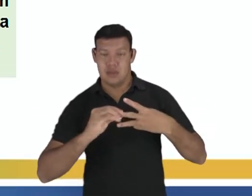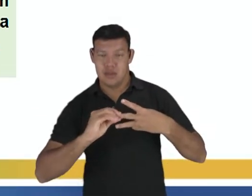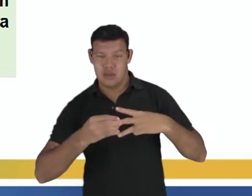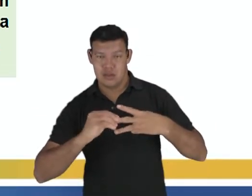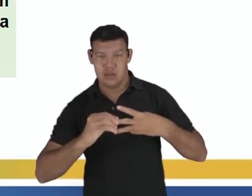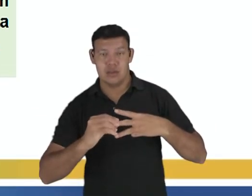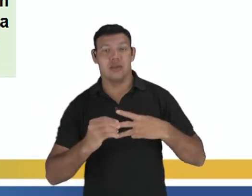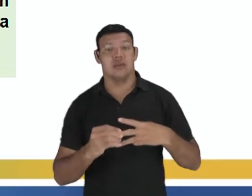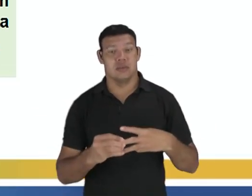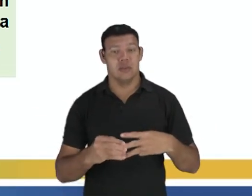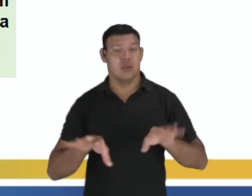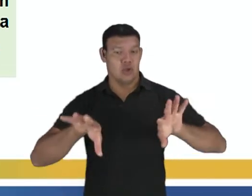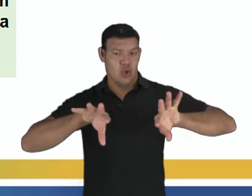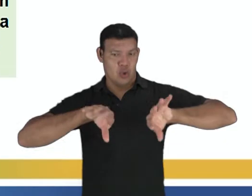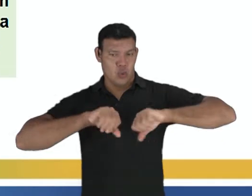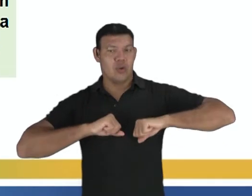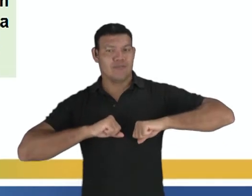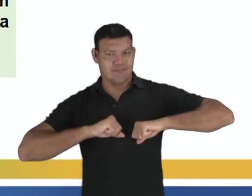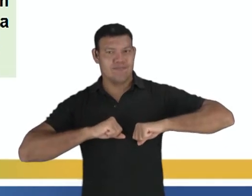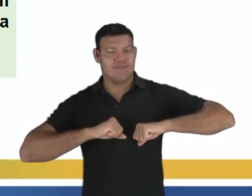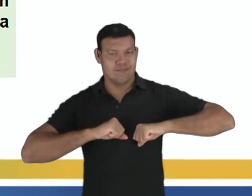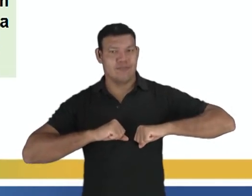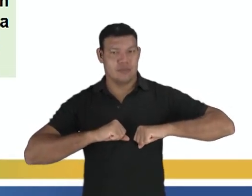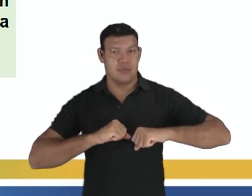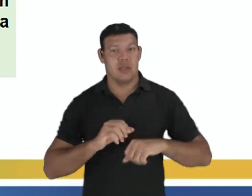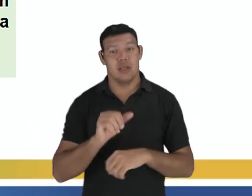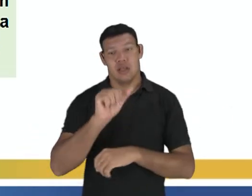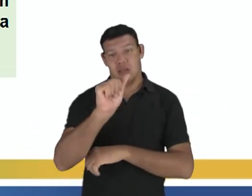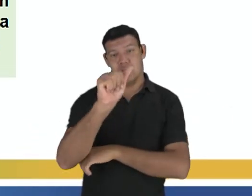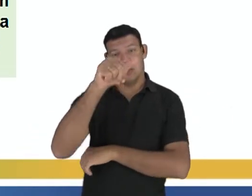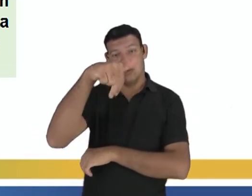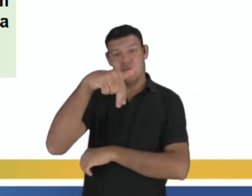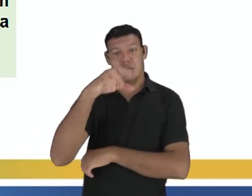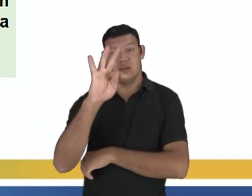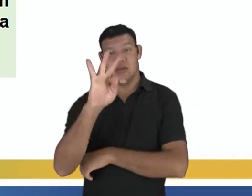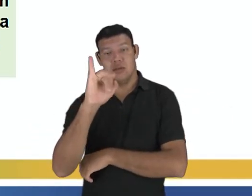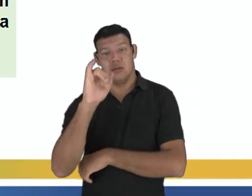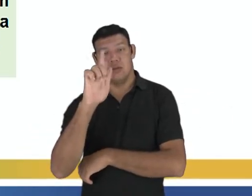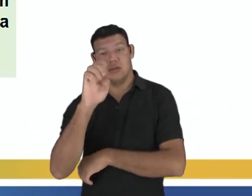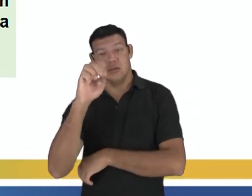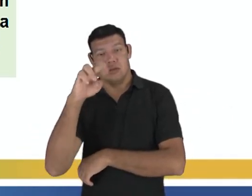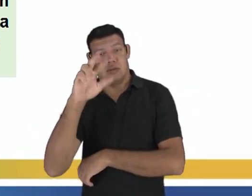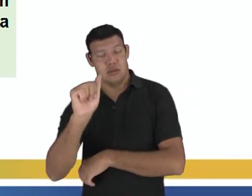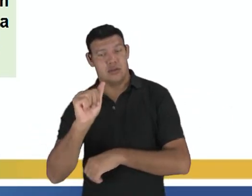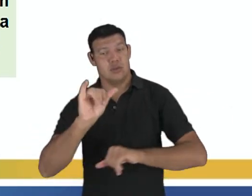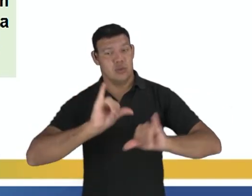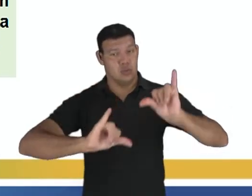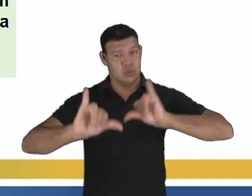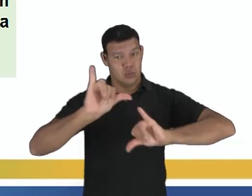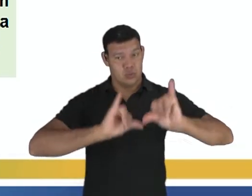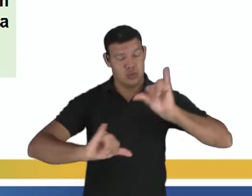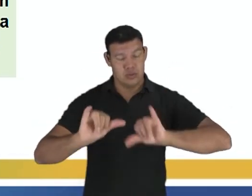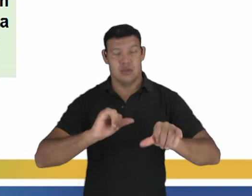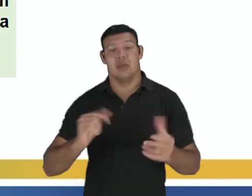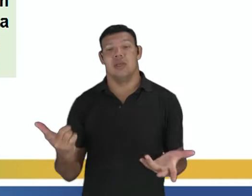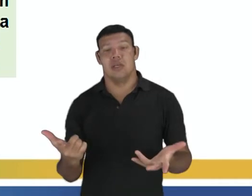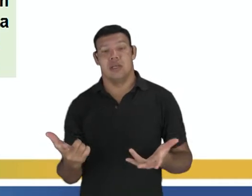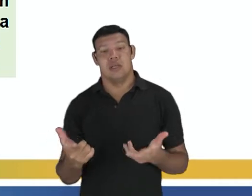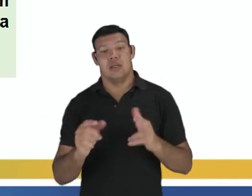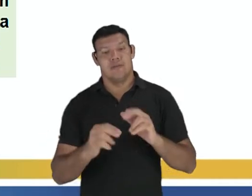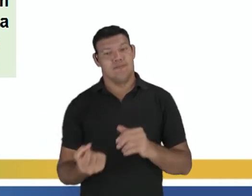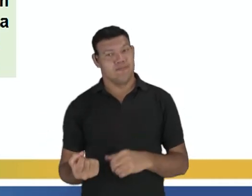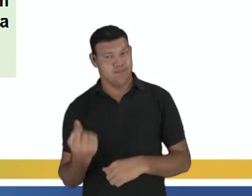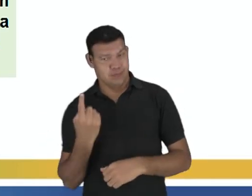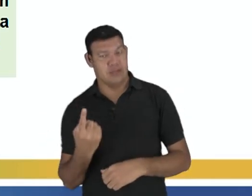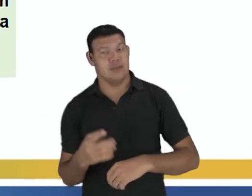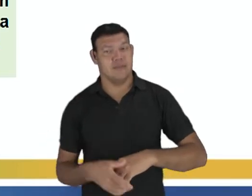imunidade adquirida reconhecem os antígenos, tá, gente? Quando eu falar antígenos, é a mesma coisa que patógenos, são substâncias estranhas, tá bom?